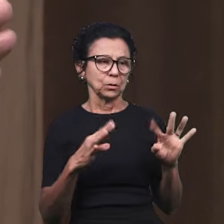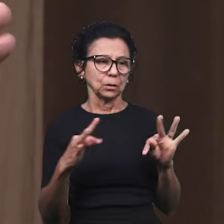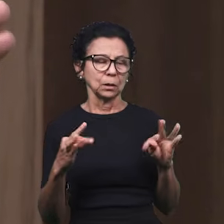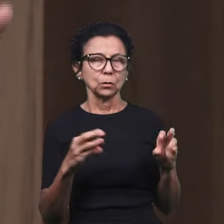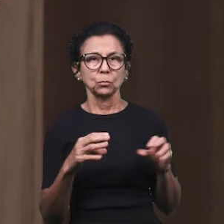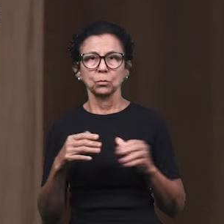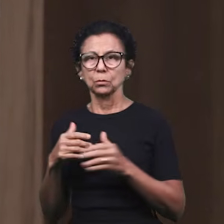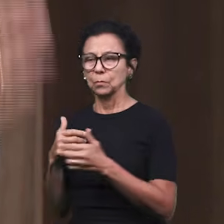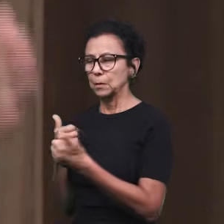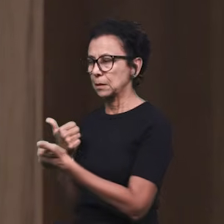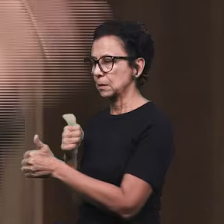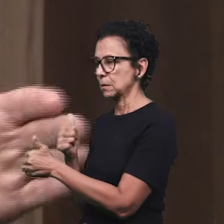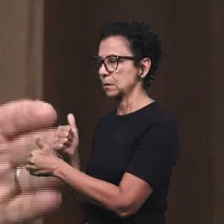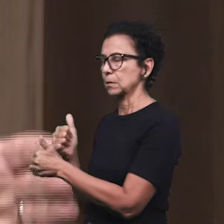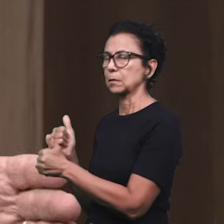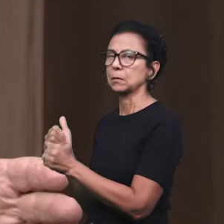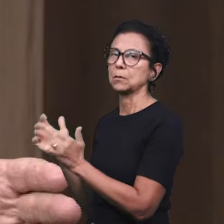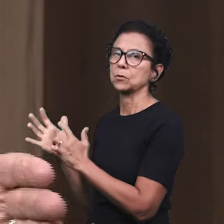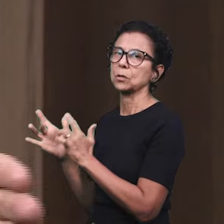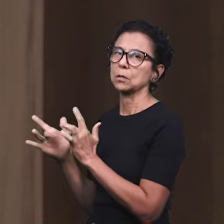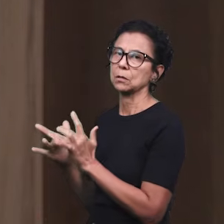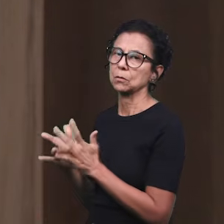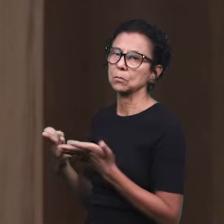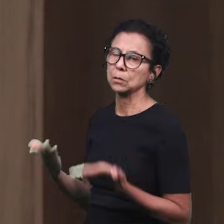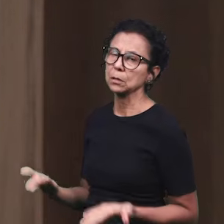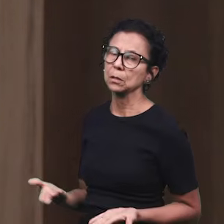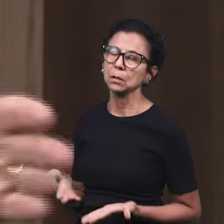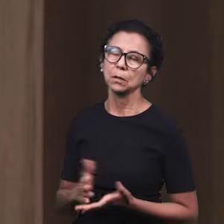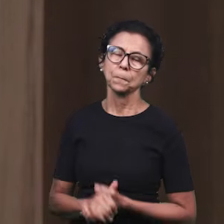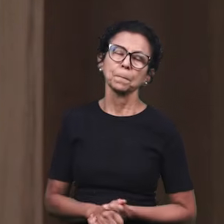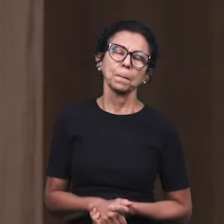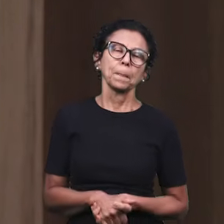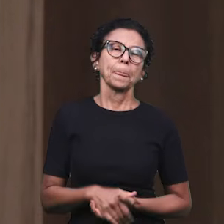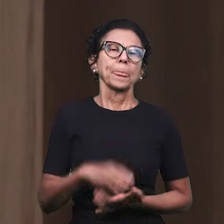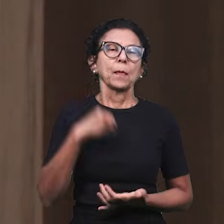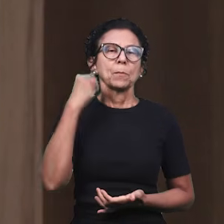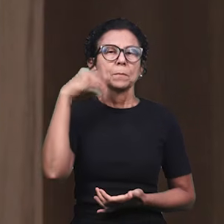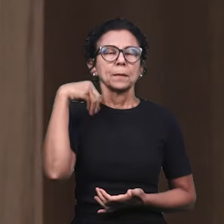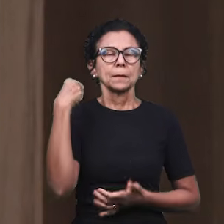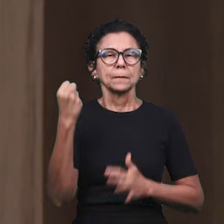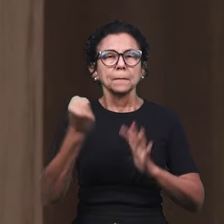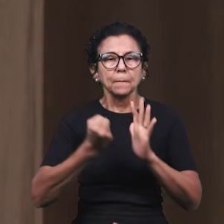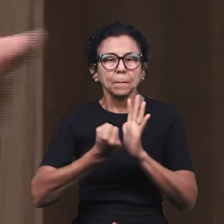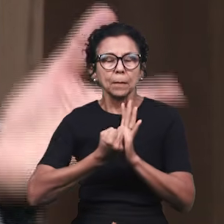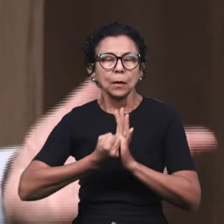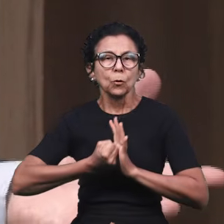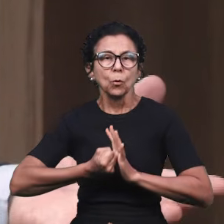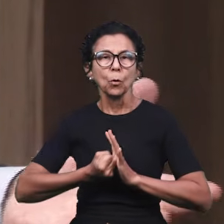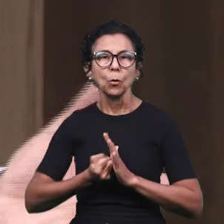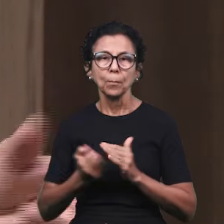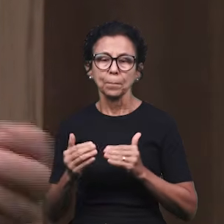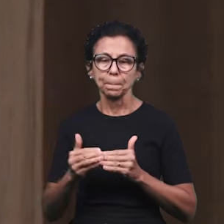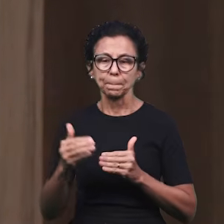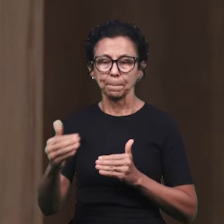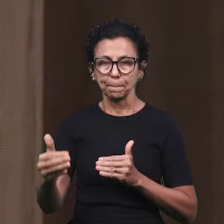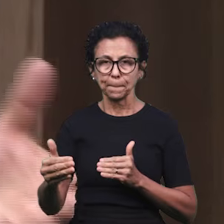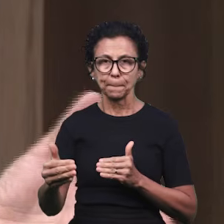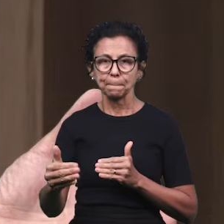Senhor, porque a partir daquele momento eles tiveram a plena consciência de que eles não estavam